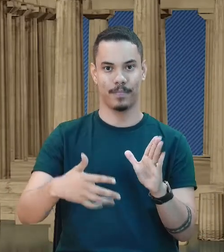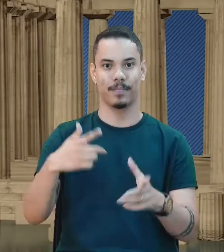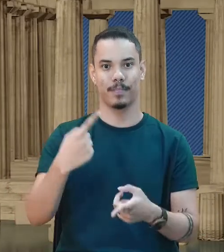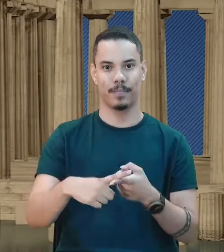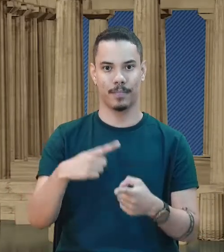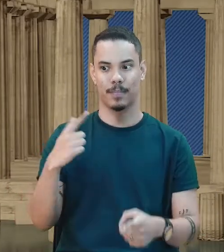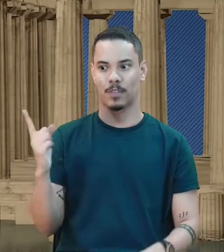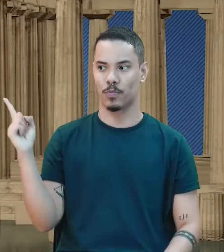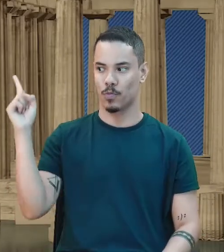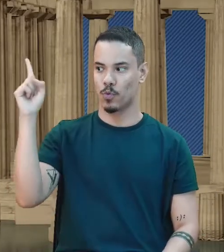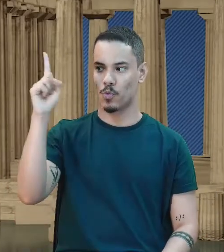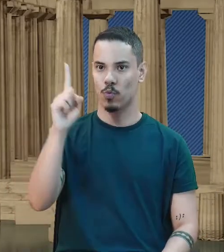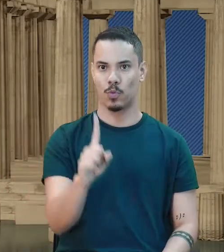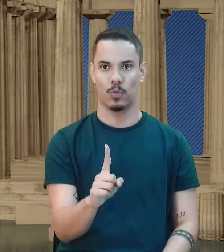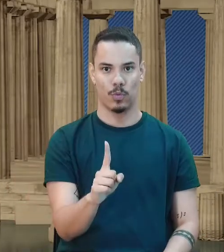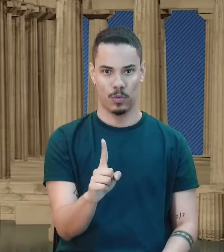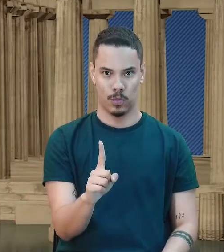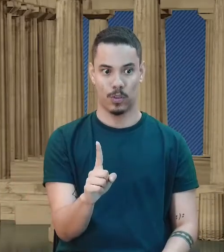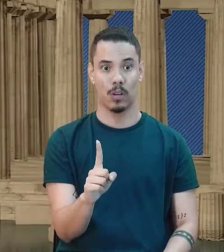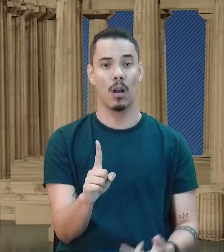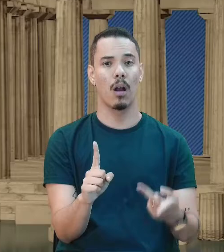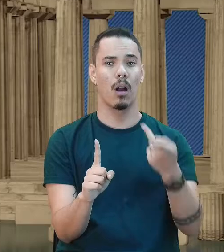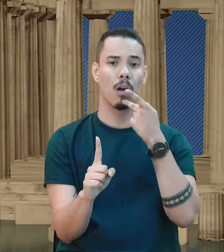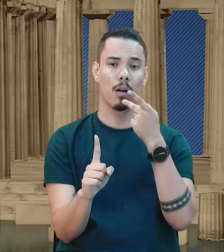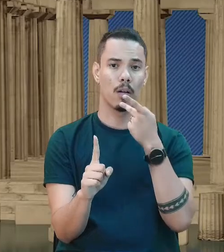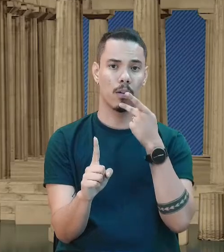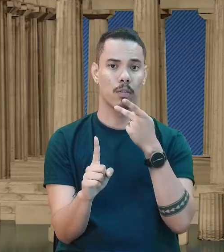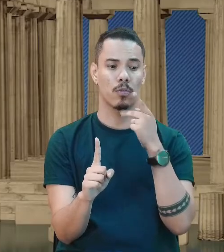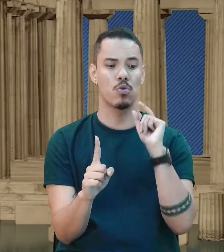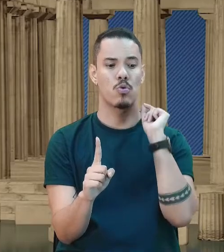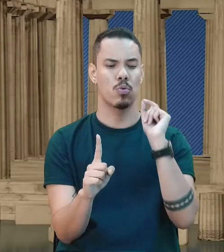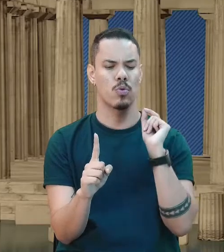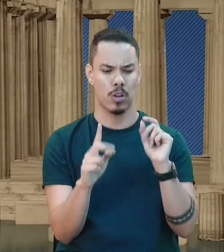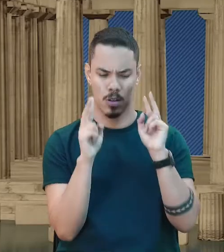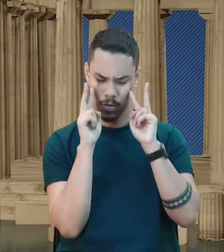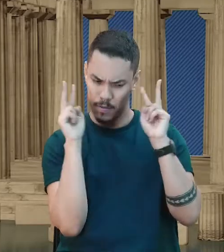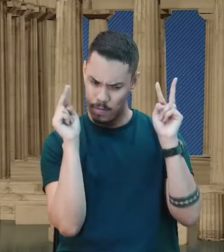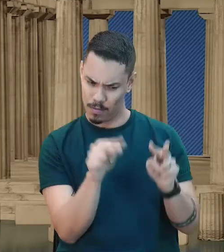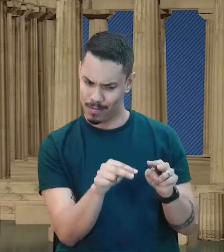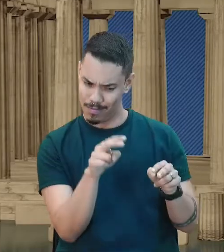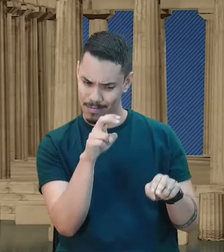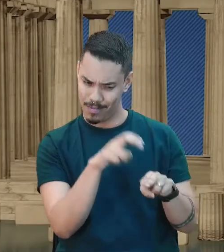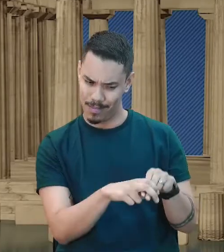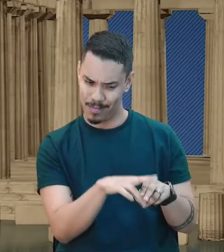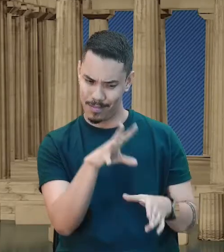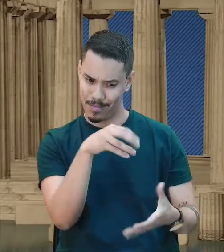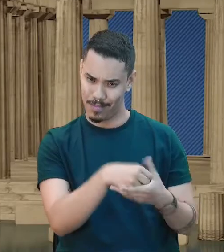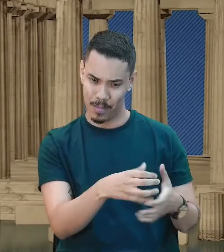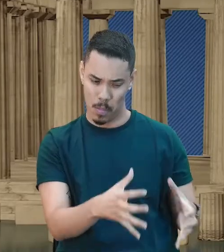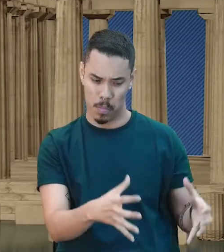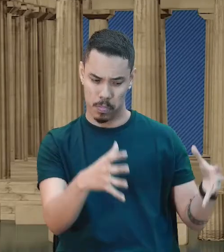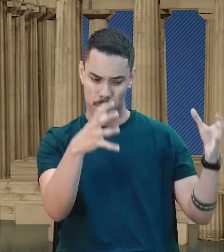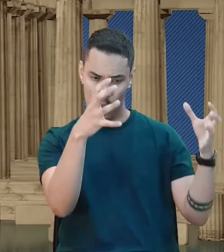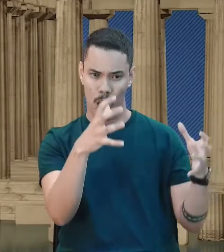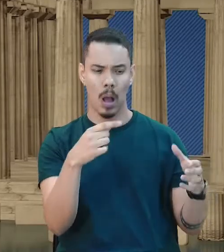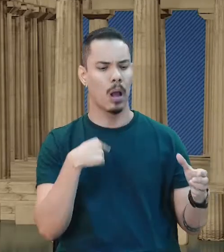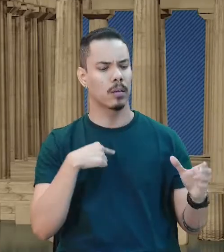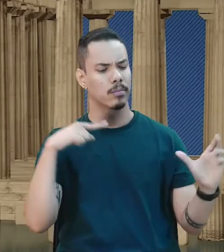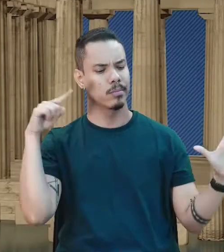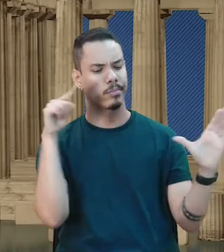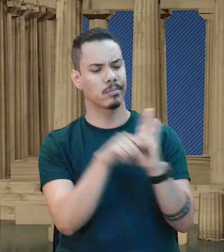de Diógenes e lá, vendo Diógenes sentado no barril, Alexandre o Grande pergunta para